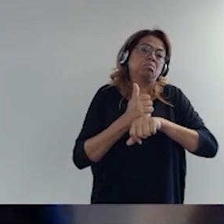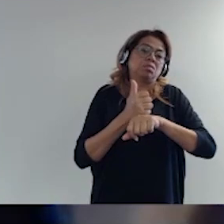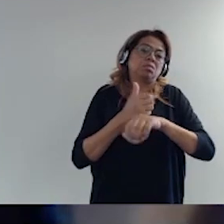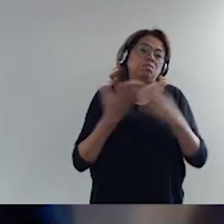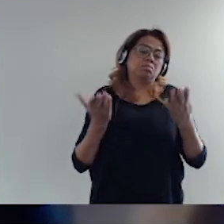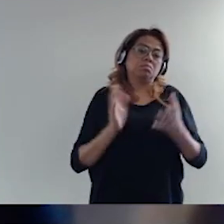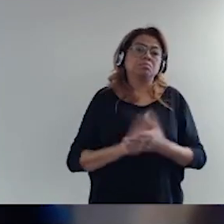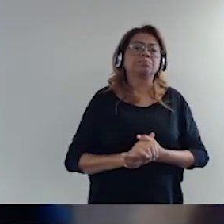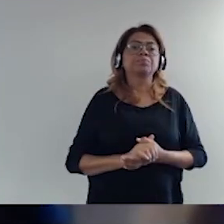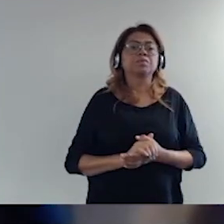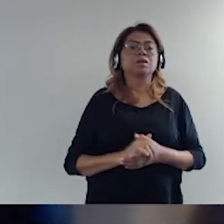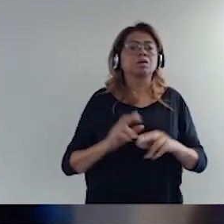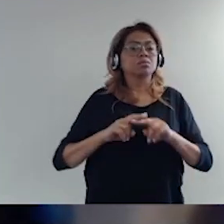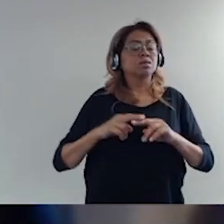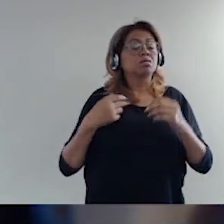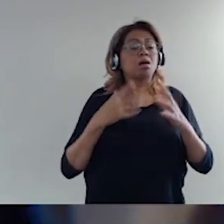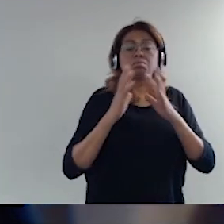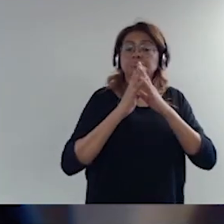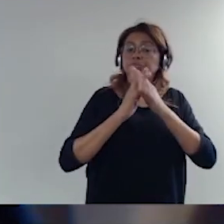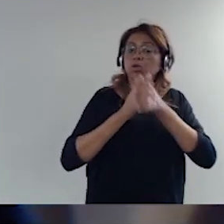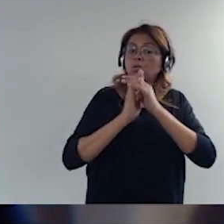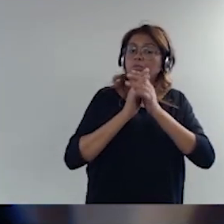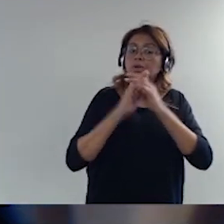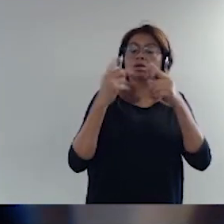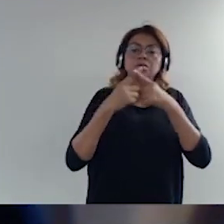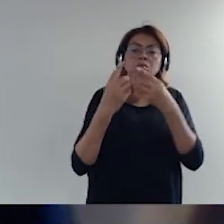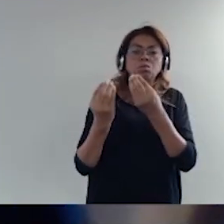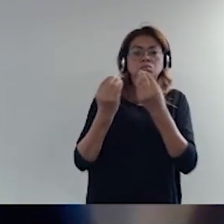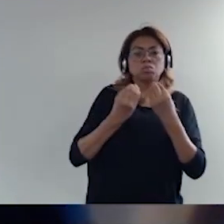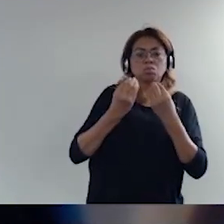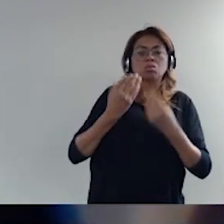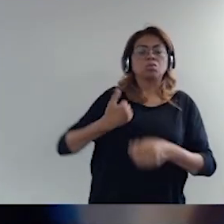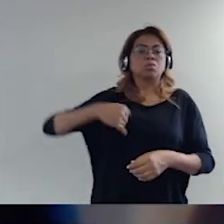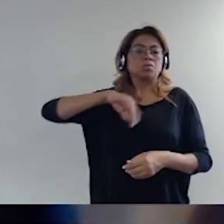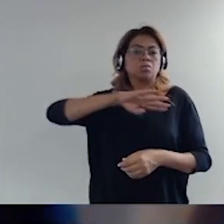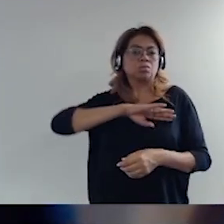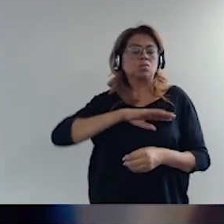tabuleiro. Isso é muito complicado, porque isso nos traz